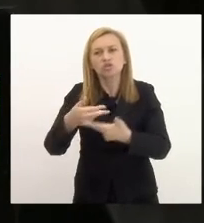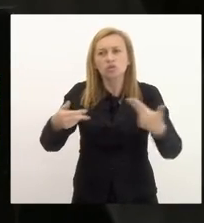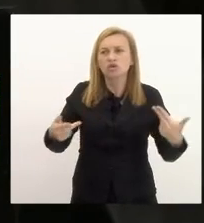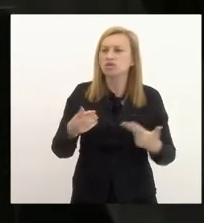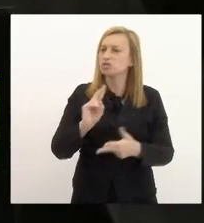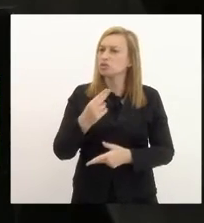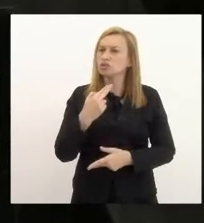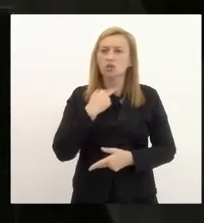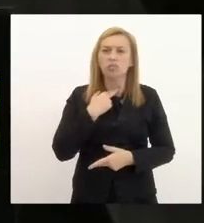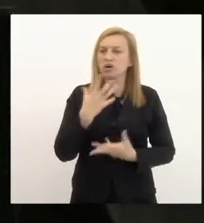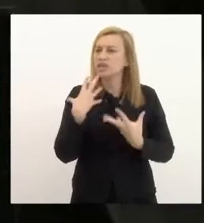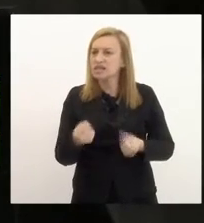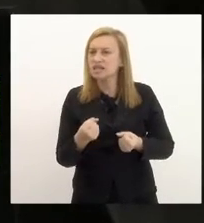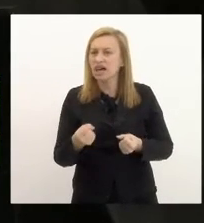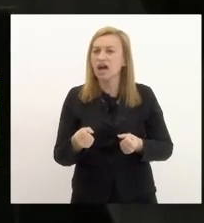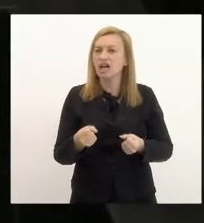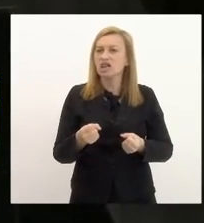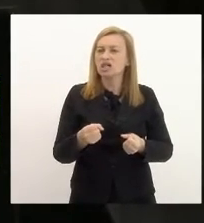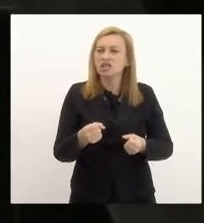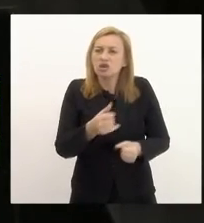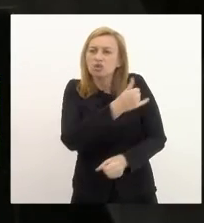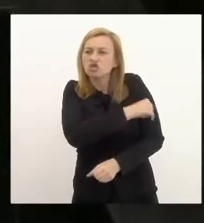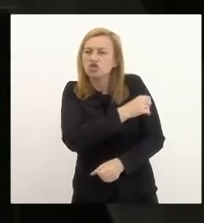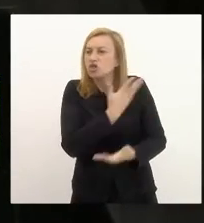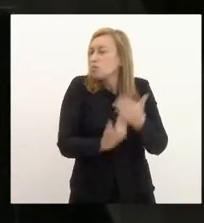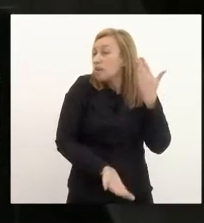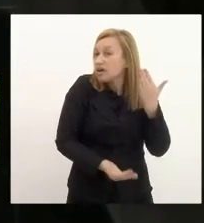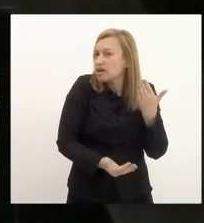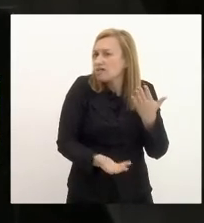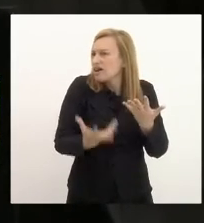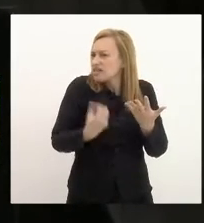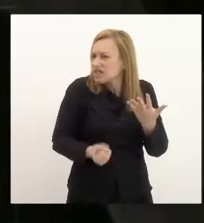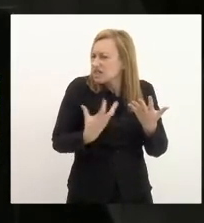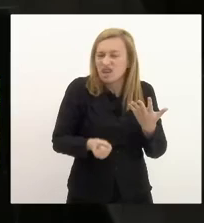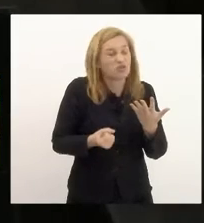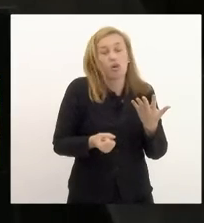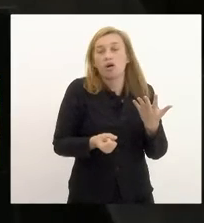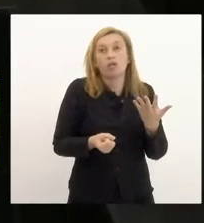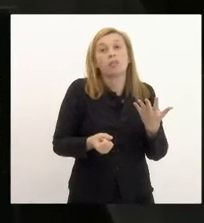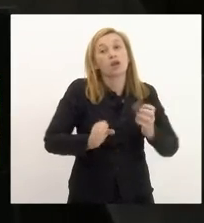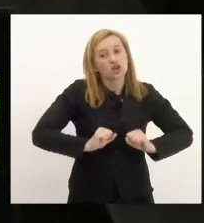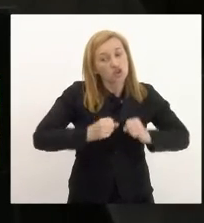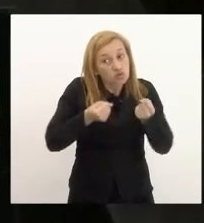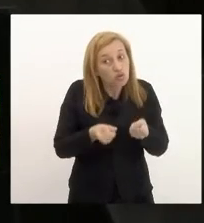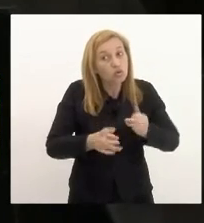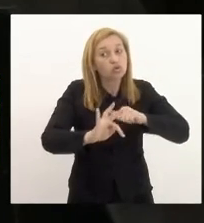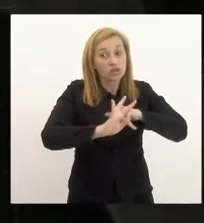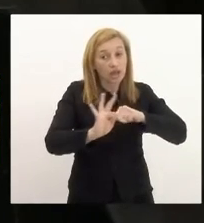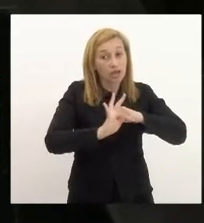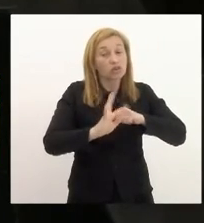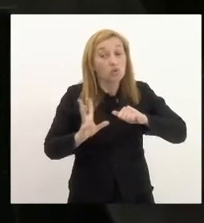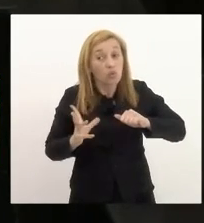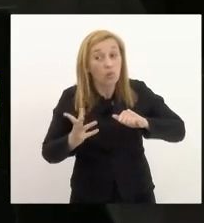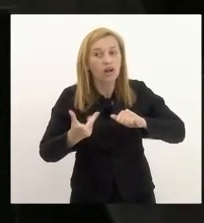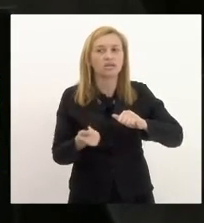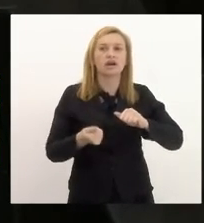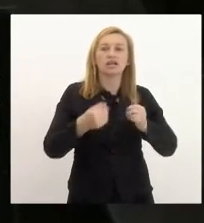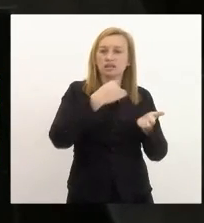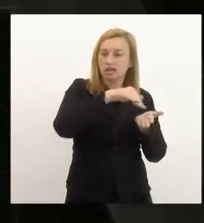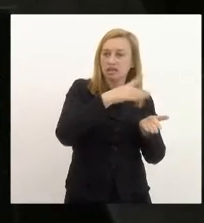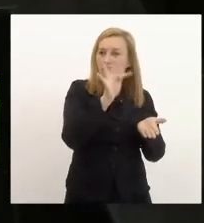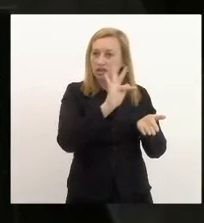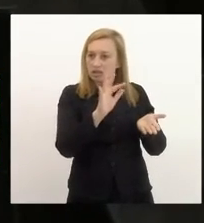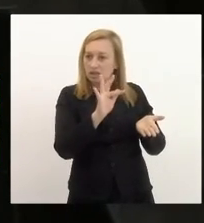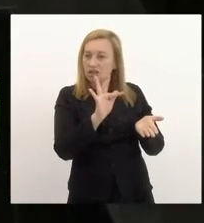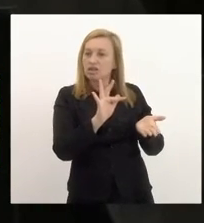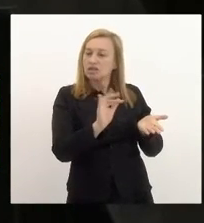não pode admitir que o Janeiro seja tratado dessa forma que a gente vai aderir e eu acho que é um esforço técnico qualificado secretário Rocha